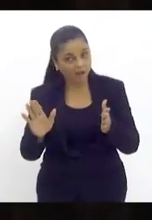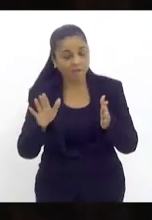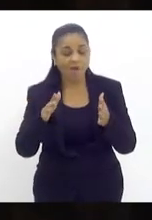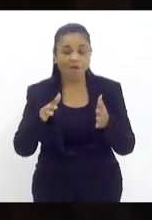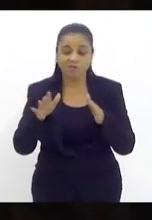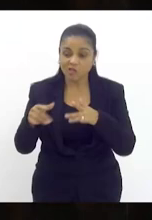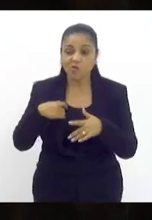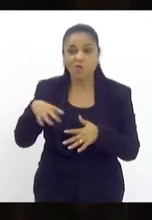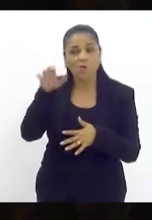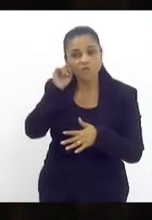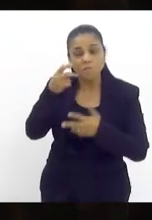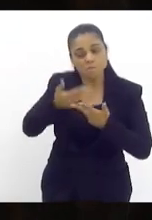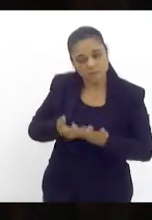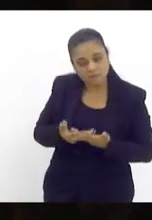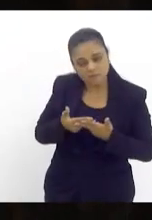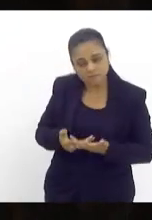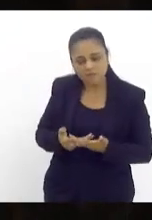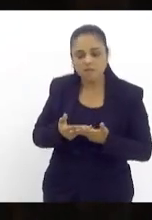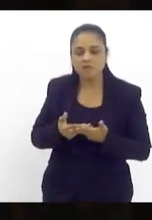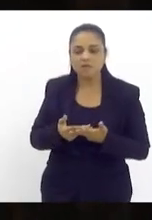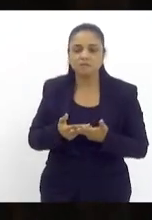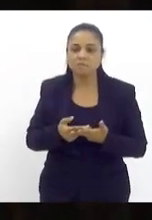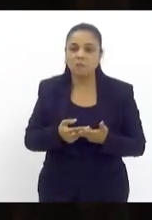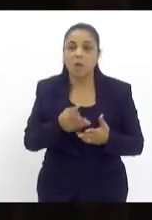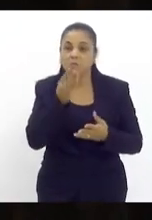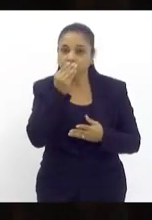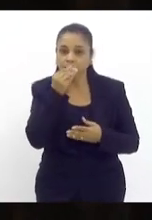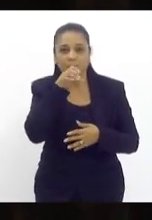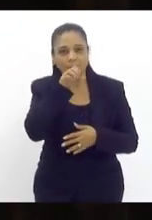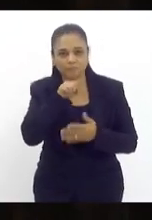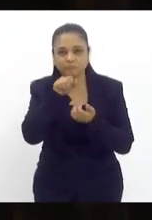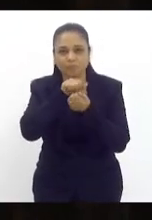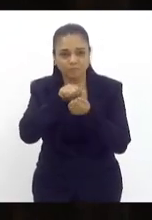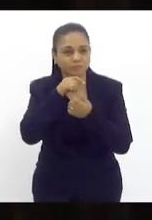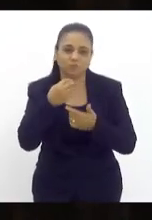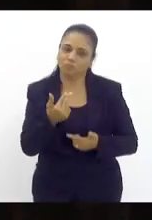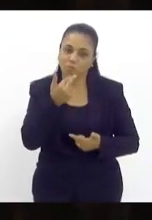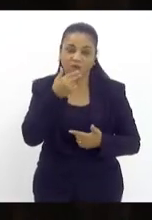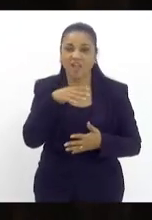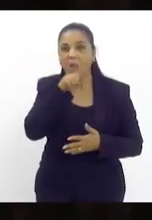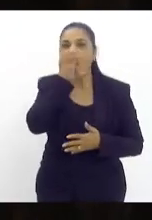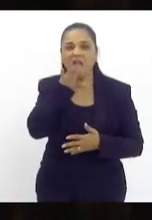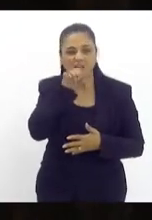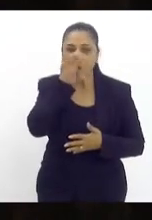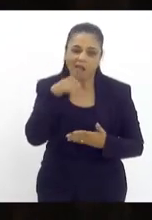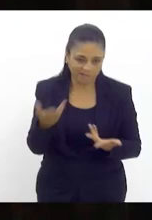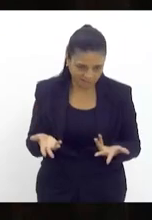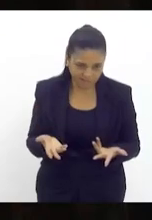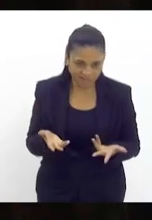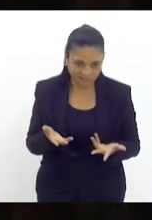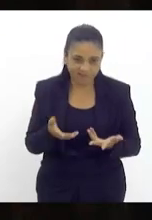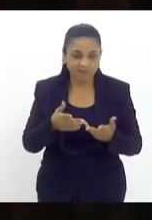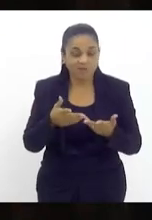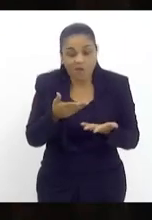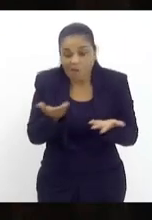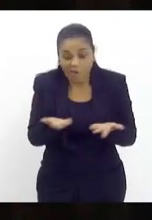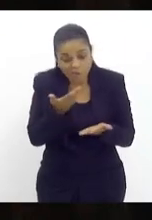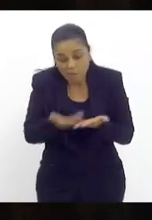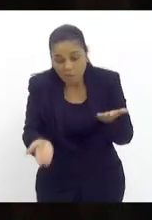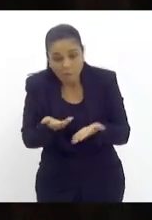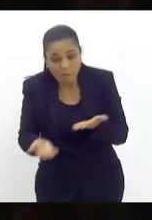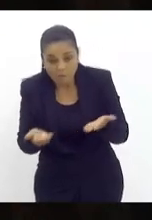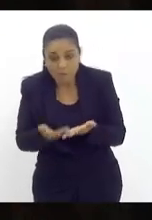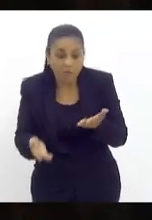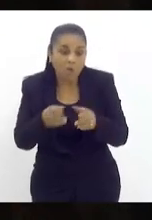que ouvir o outro, tinha que ter paciência para ouvir, não pode falar de boca cheia. Não, então, a gente aprendia uma série de coisas que hoje se perdeu nos lares. E